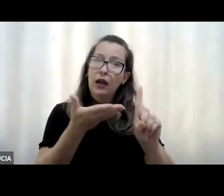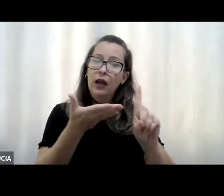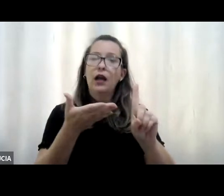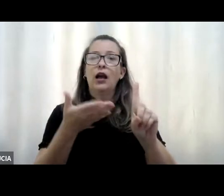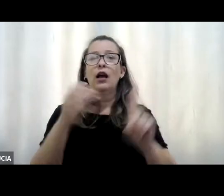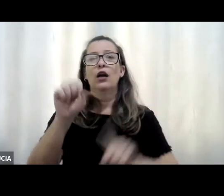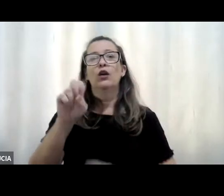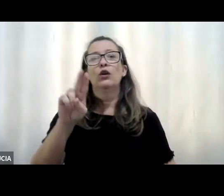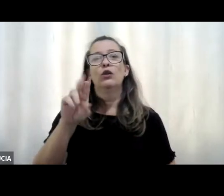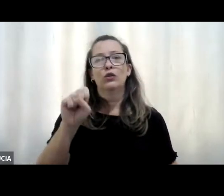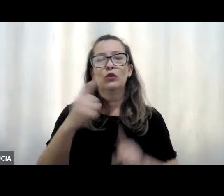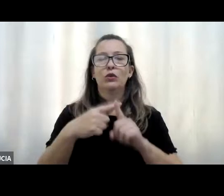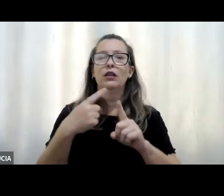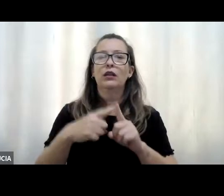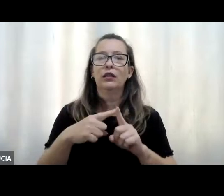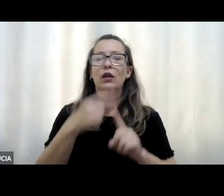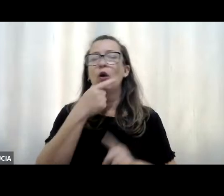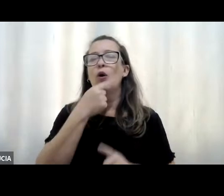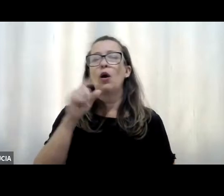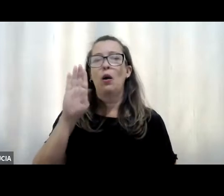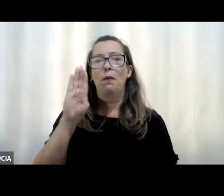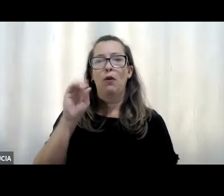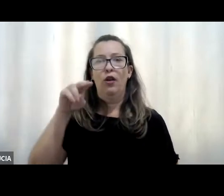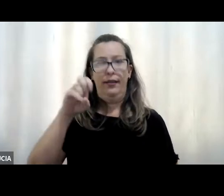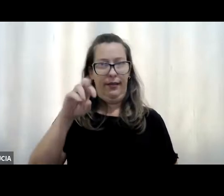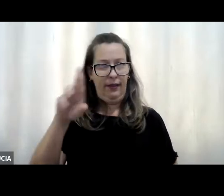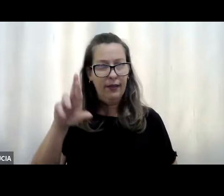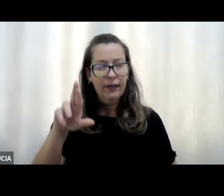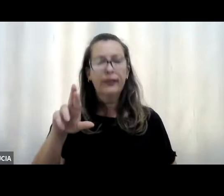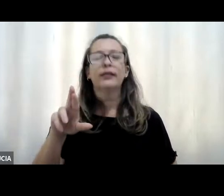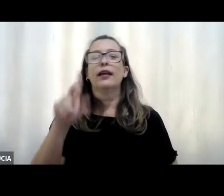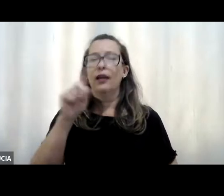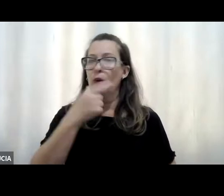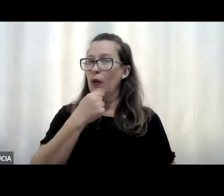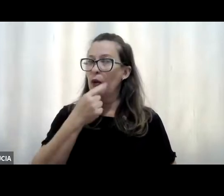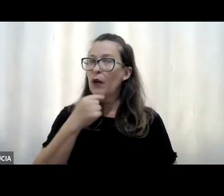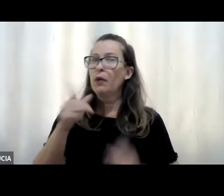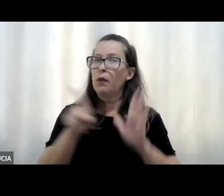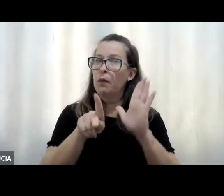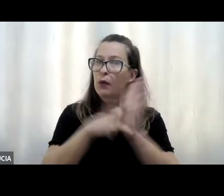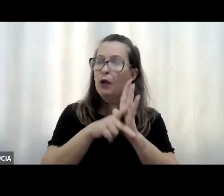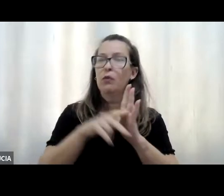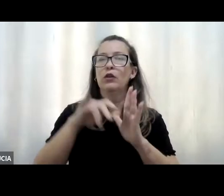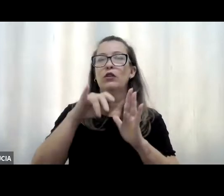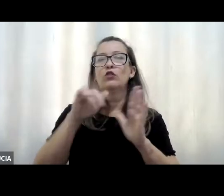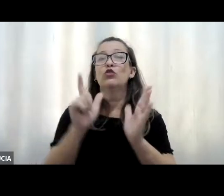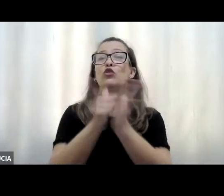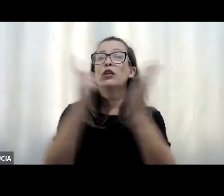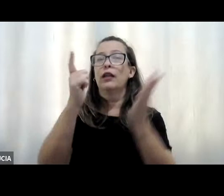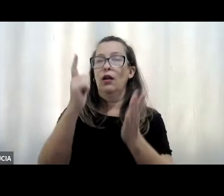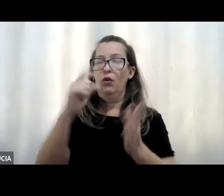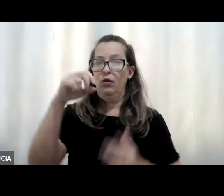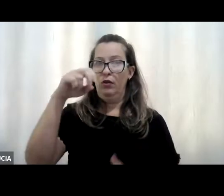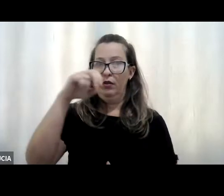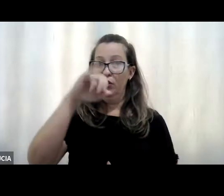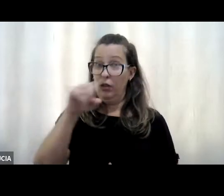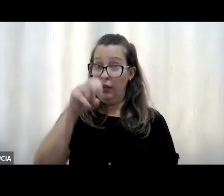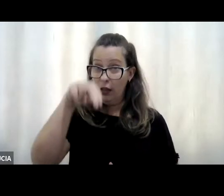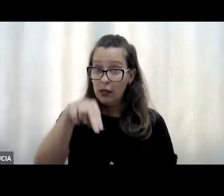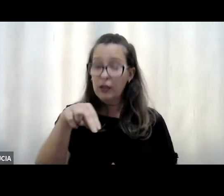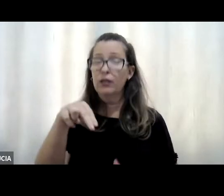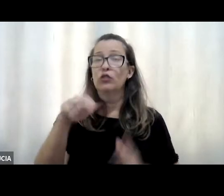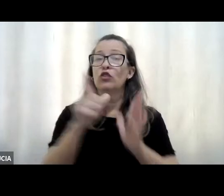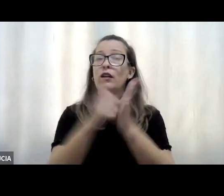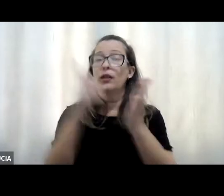Jornal Nacional, na bancada do Jornal Nacional. Isso é importante, isso é incrível, isso é um fato inédito, e nós todos estamos